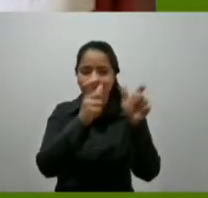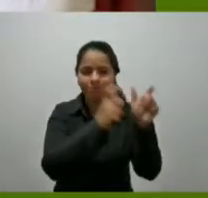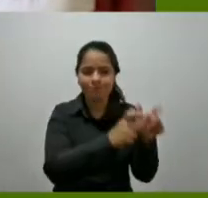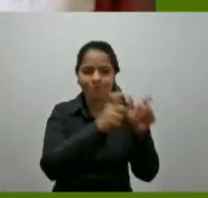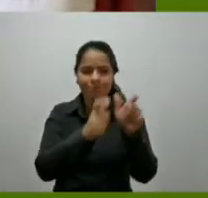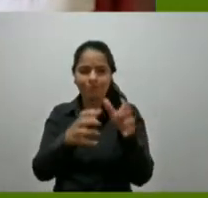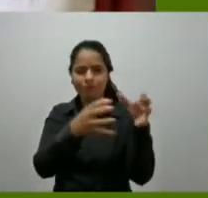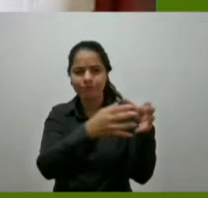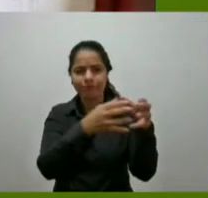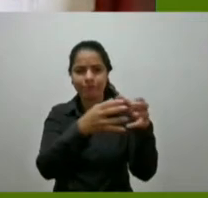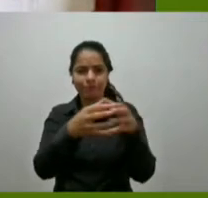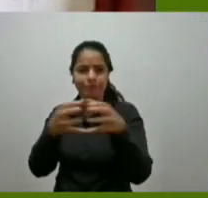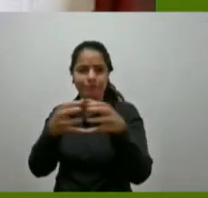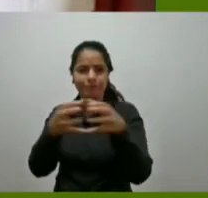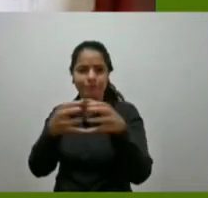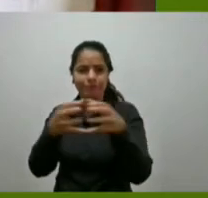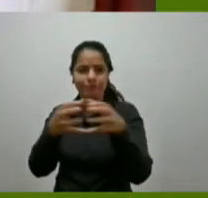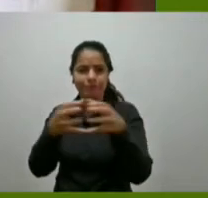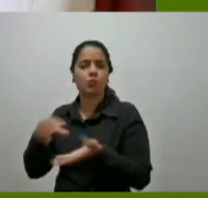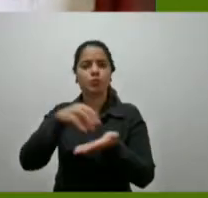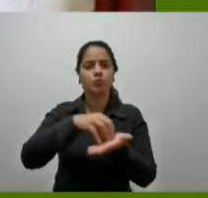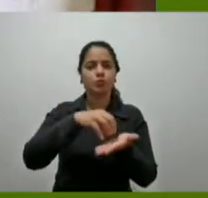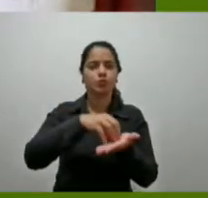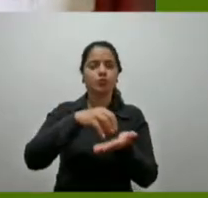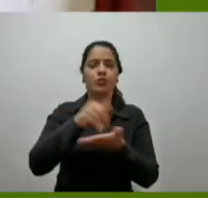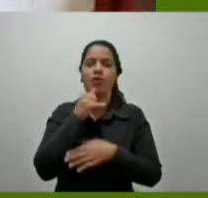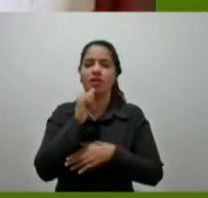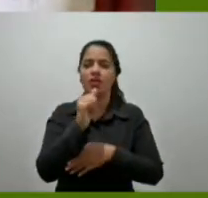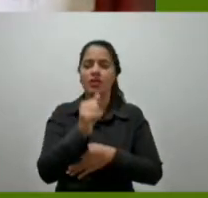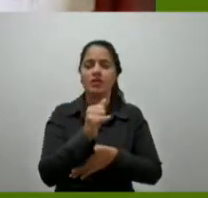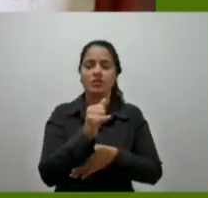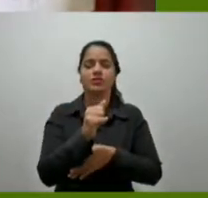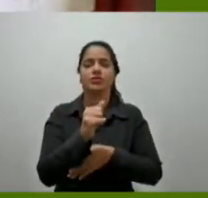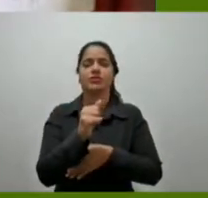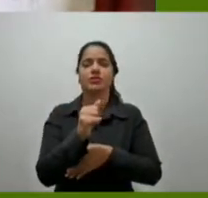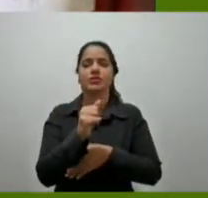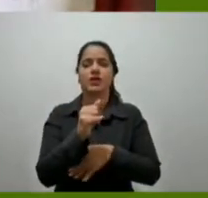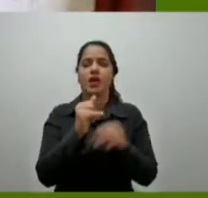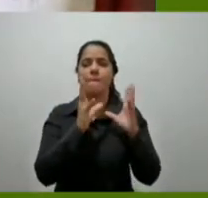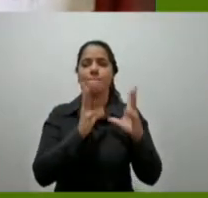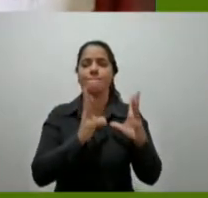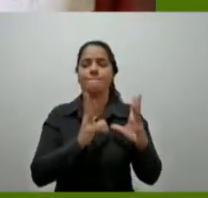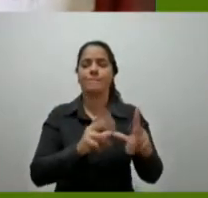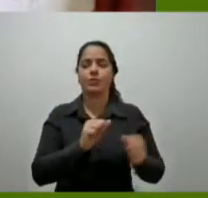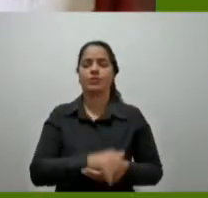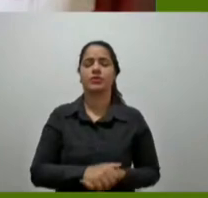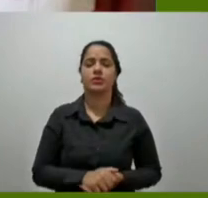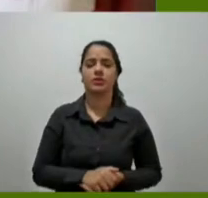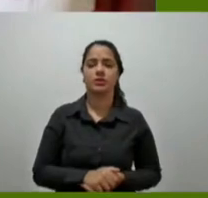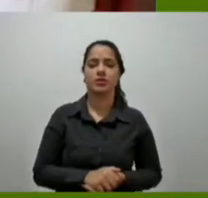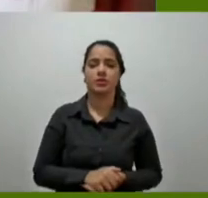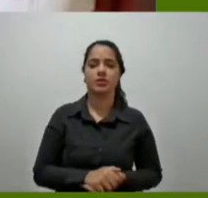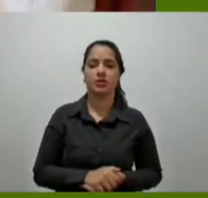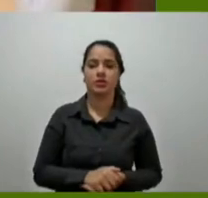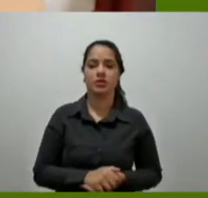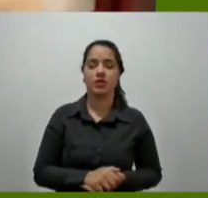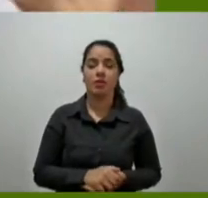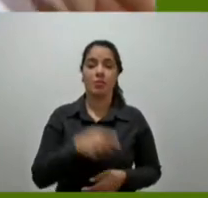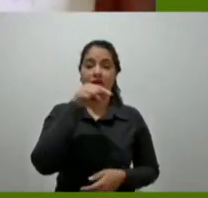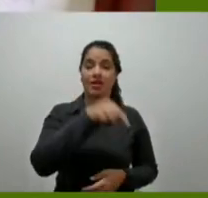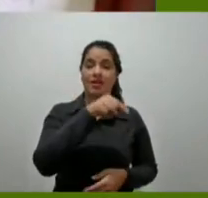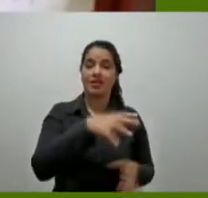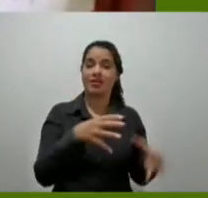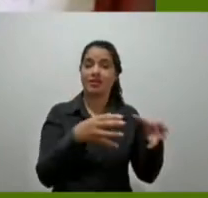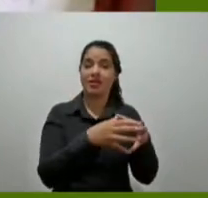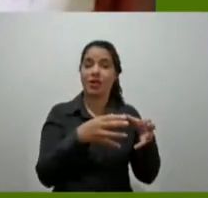de energia limpa e que gere uma possibilidade dinâmica de integração dessa comunidade num sistema